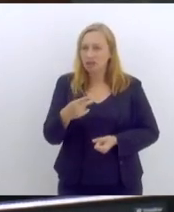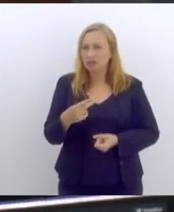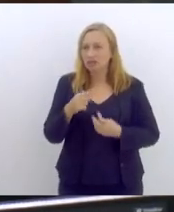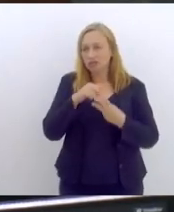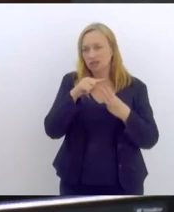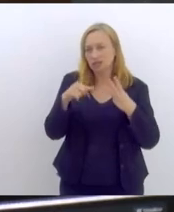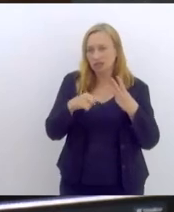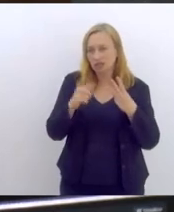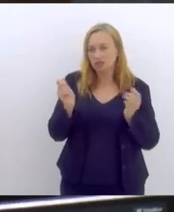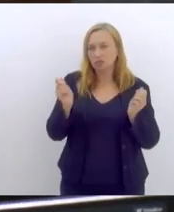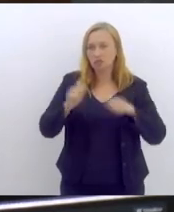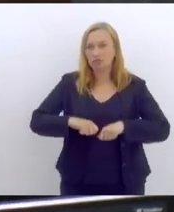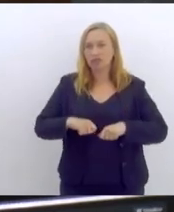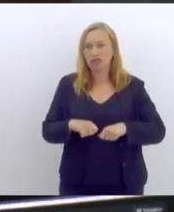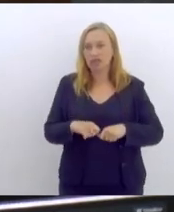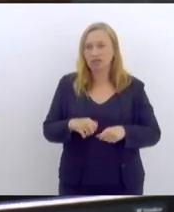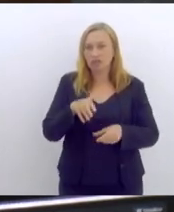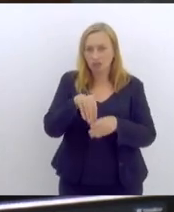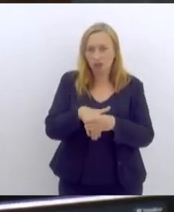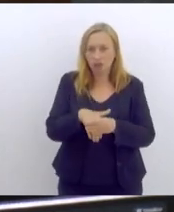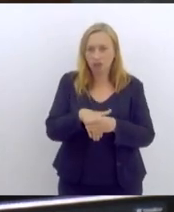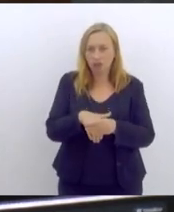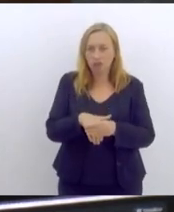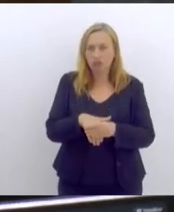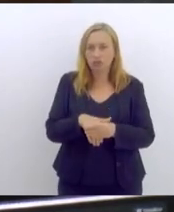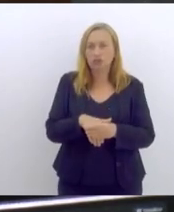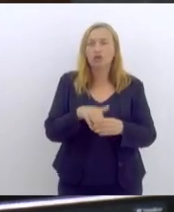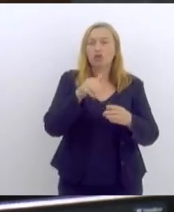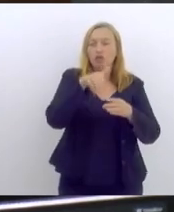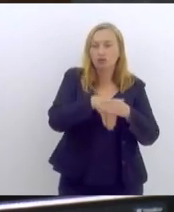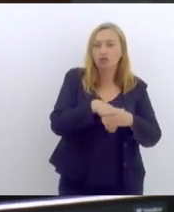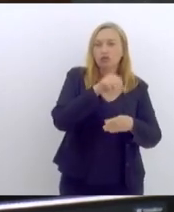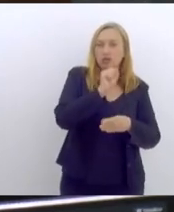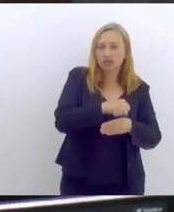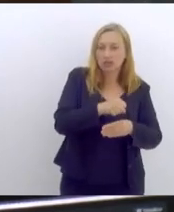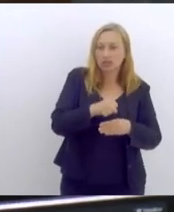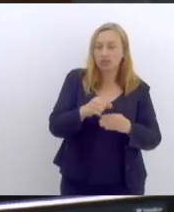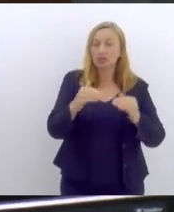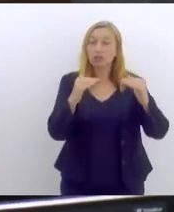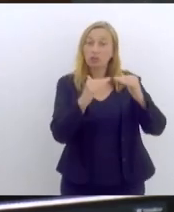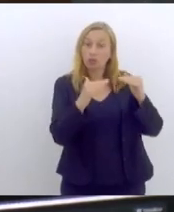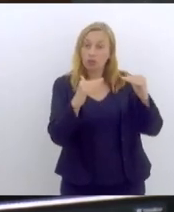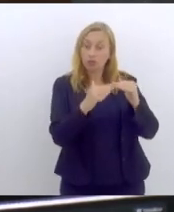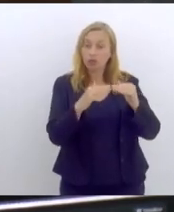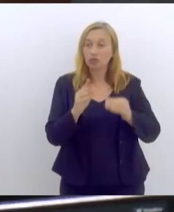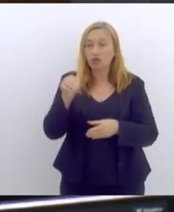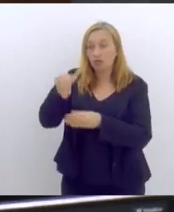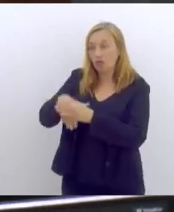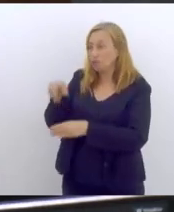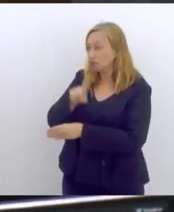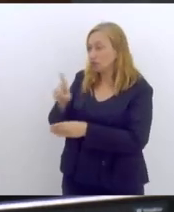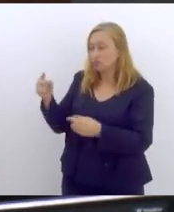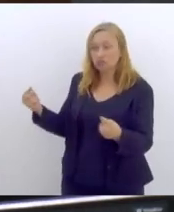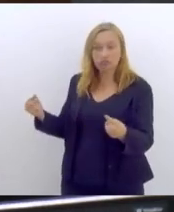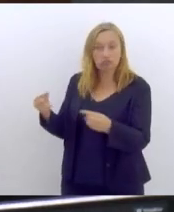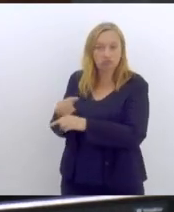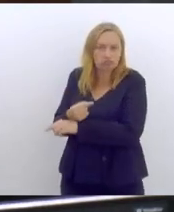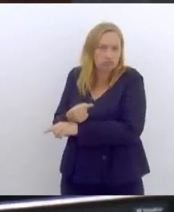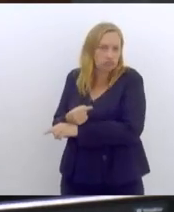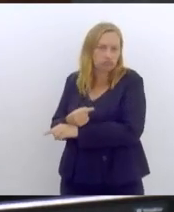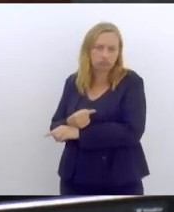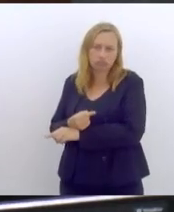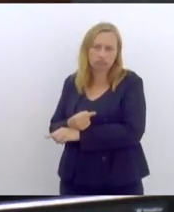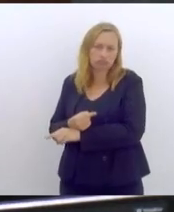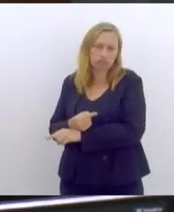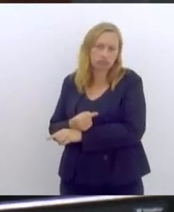três possibilidades de voto. O voto sim é para quem concorda. O voto não é para quem é